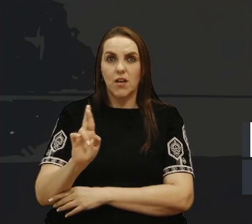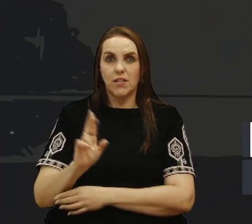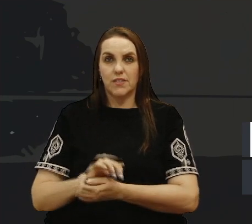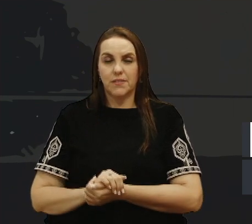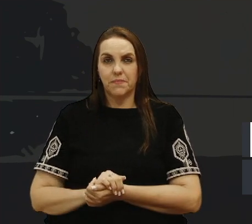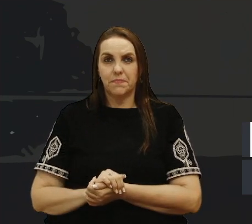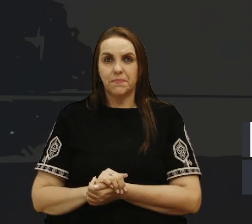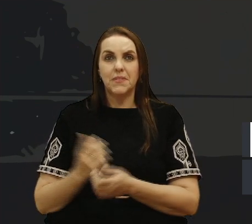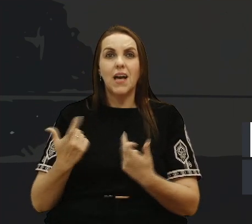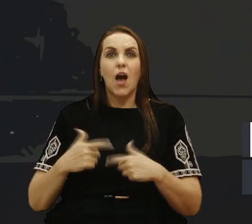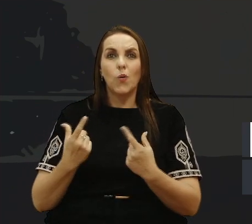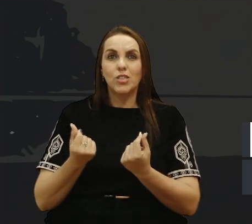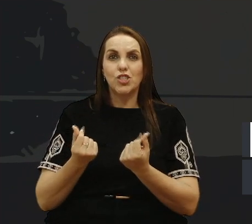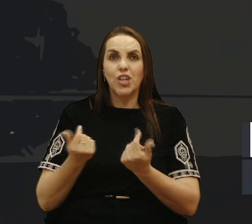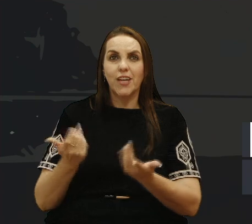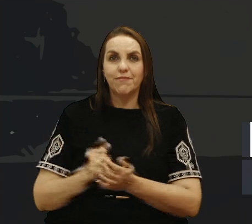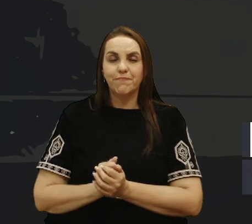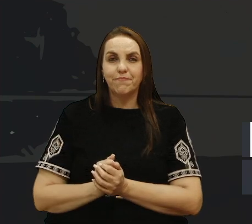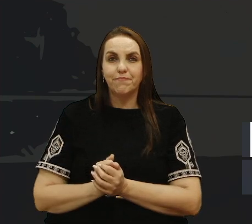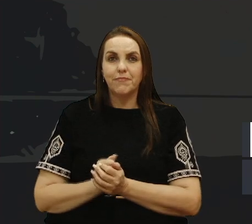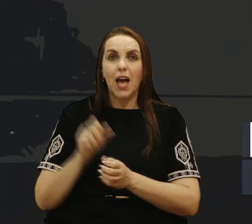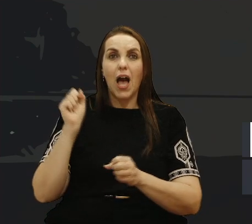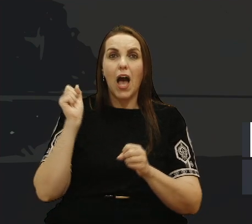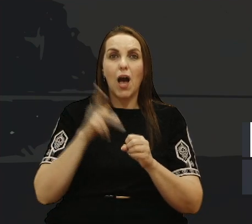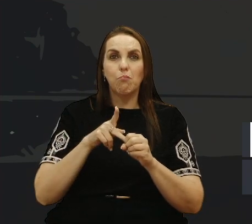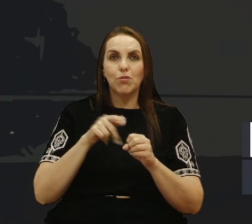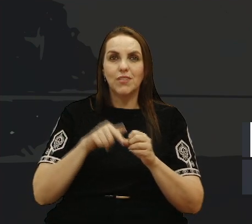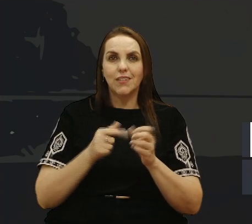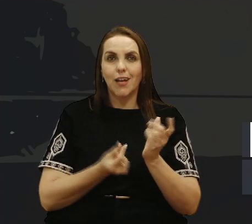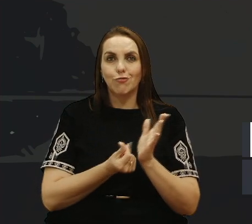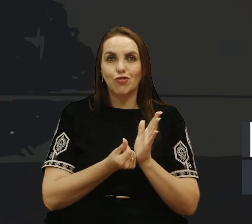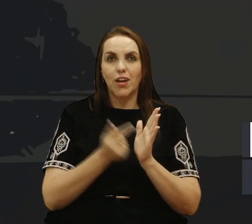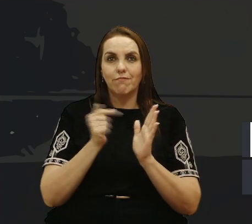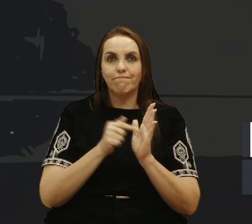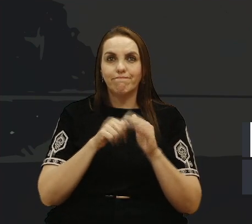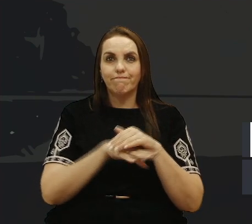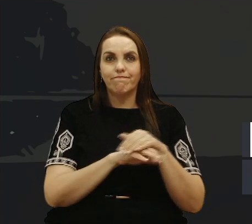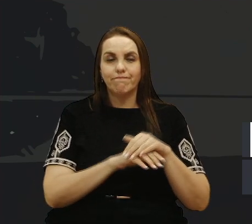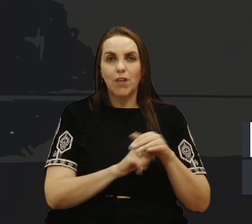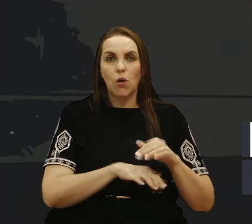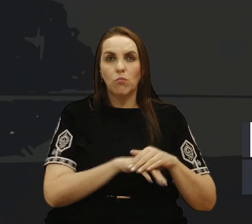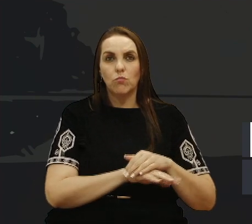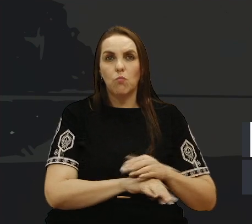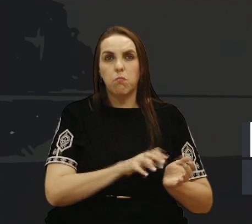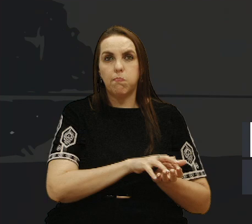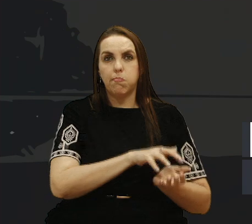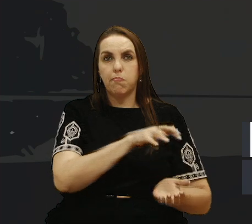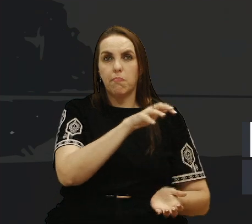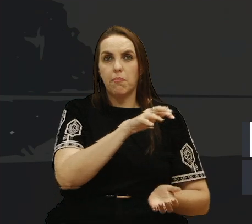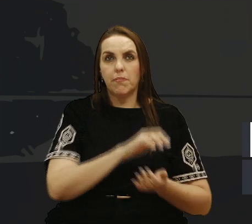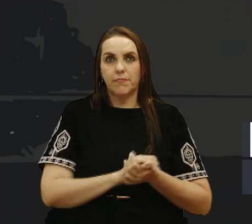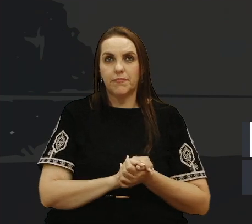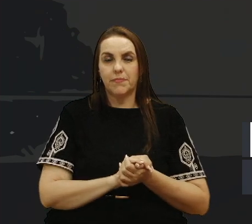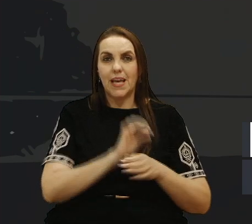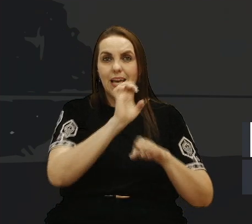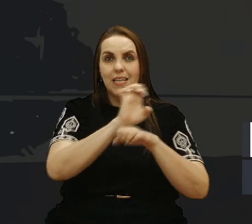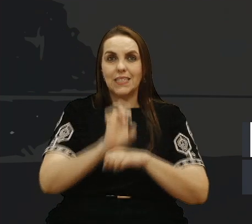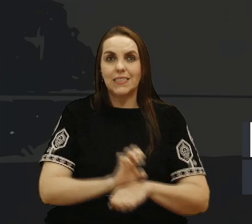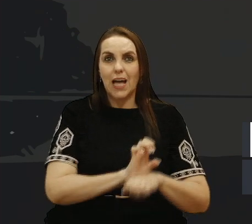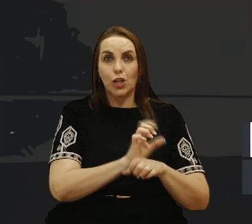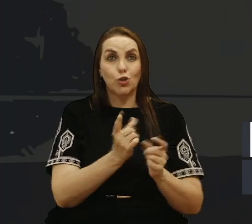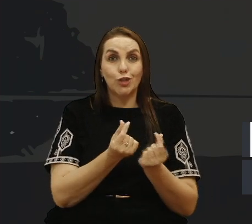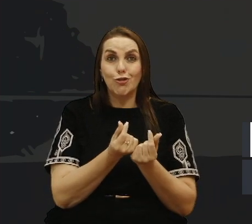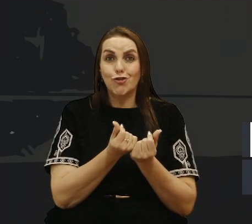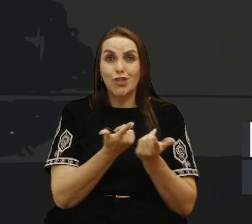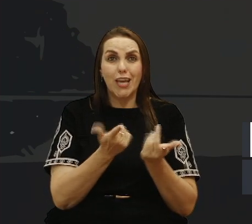sabe onde é que saiu esse dinheiro? De fundo de aposentadoria, de reserva de estados que não tem dinheiro